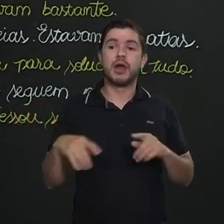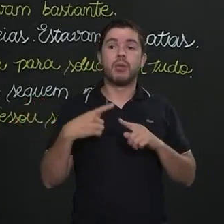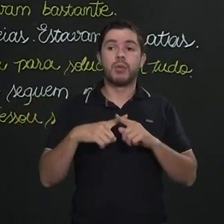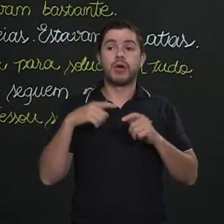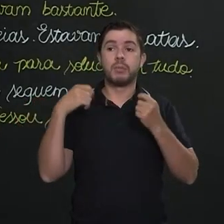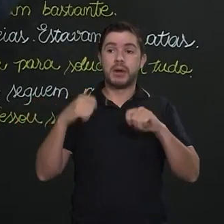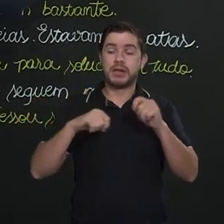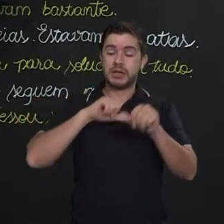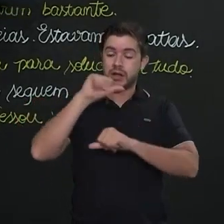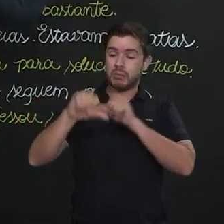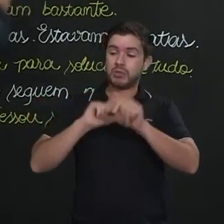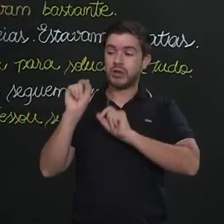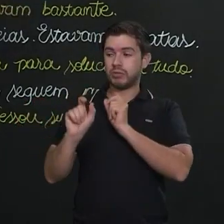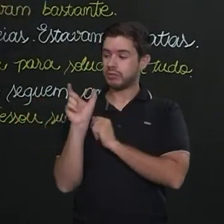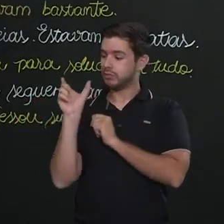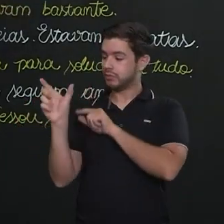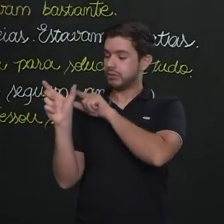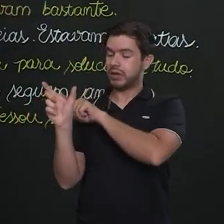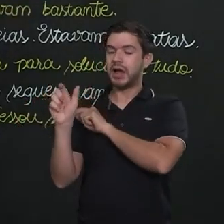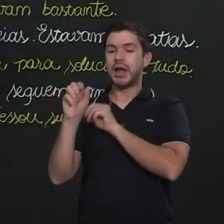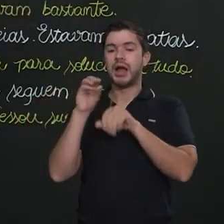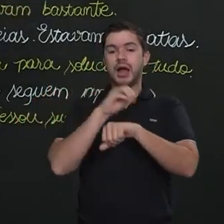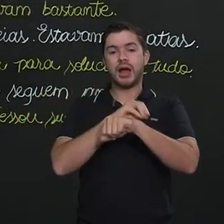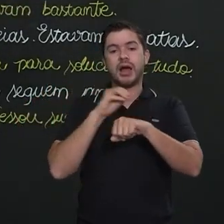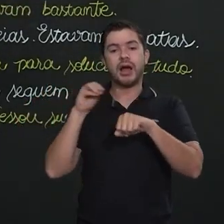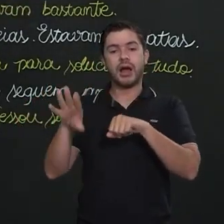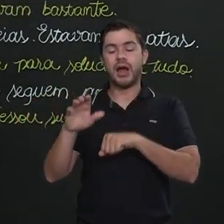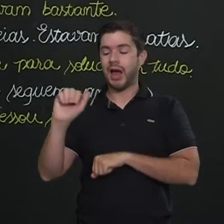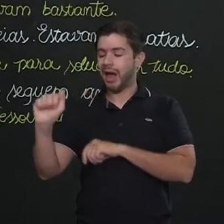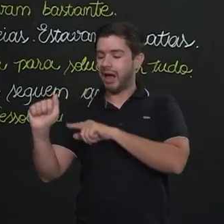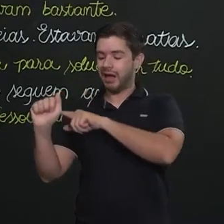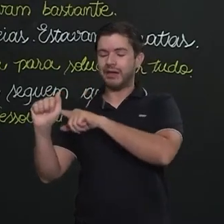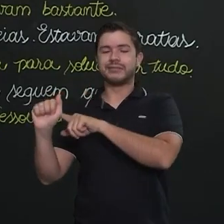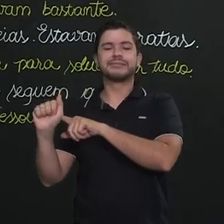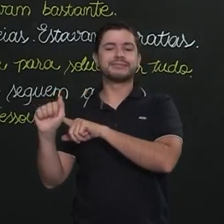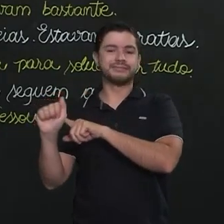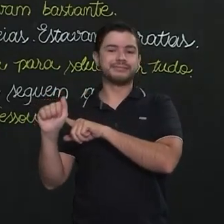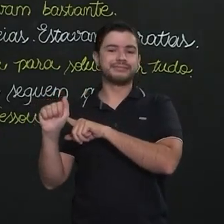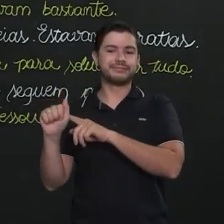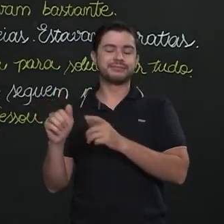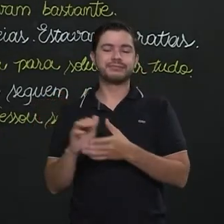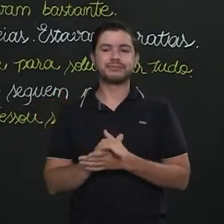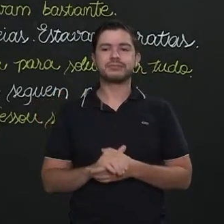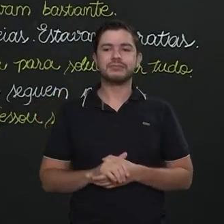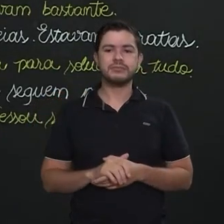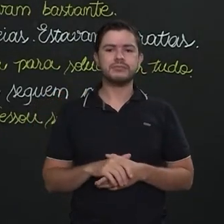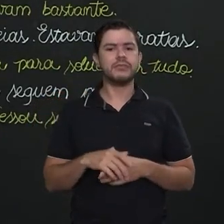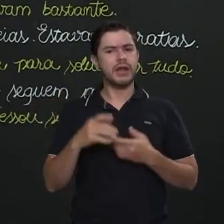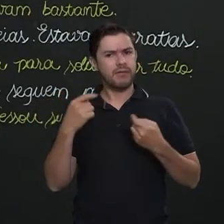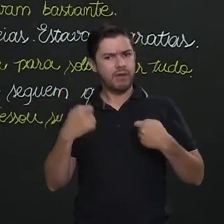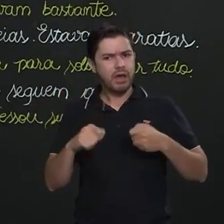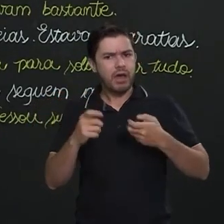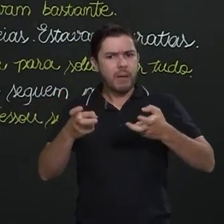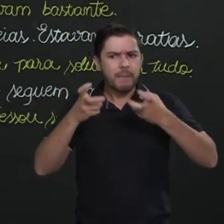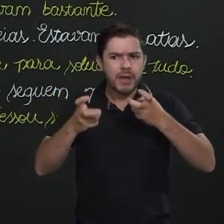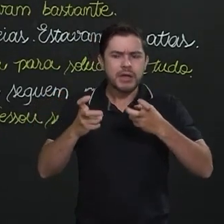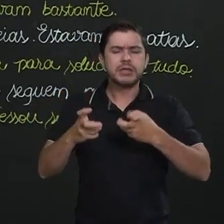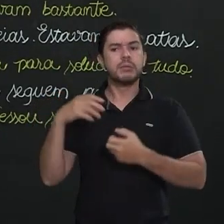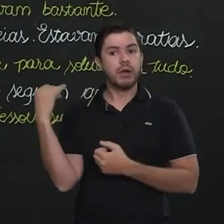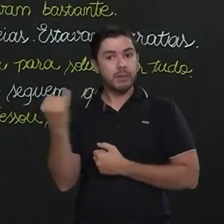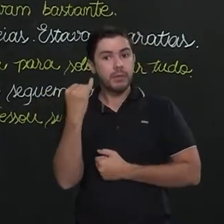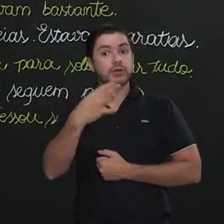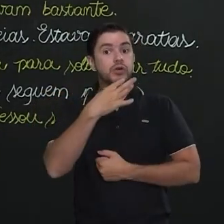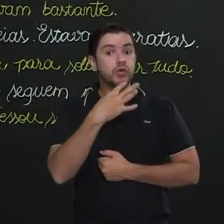diferença aqui, o que vai gerar essa diferença é a presença ou a ausência do artigo. Veja como é importante reconhecer as